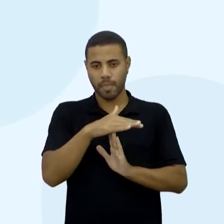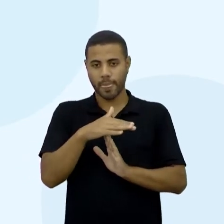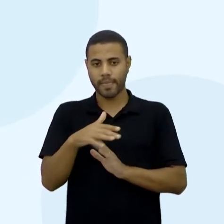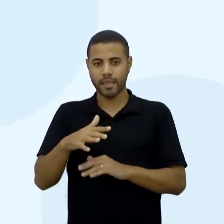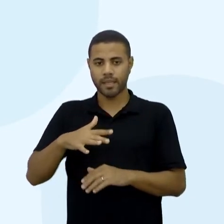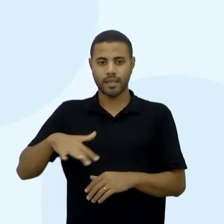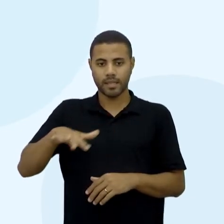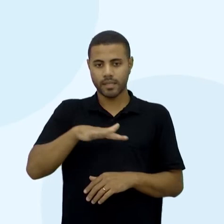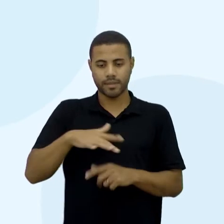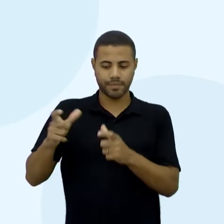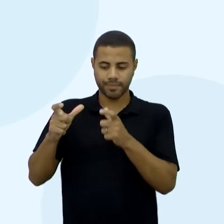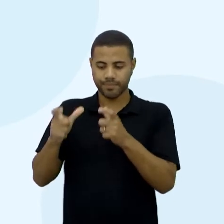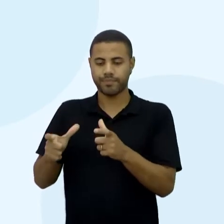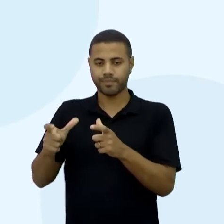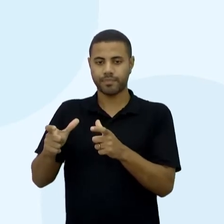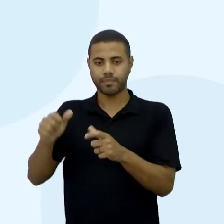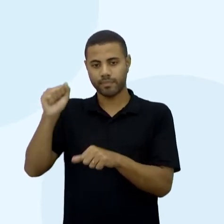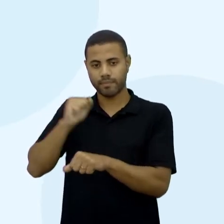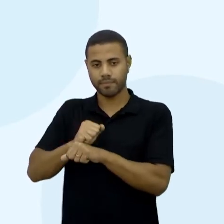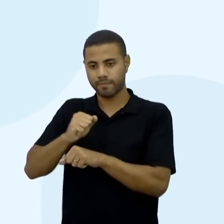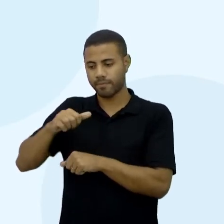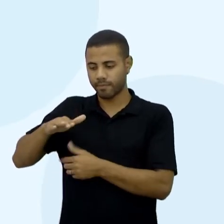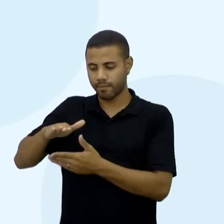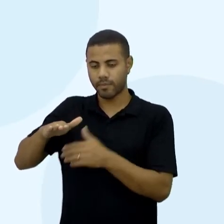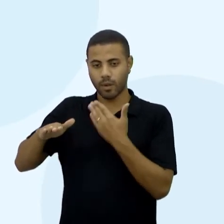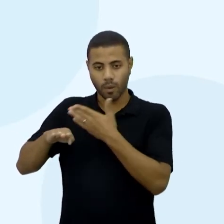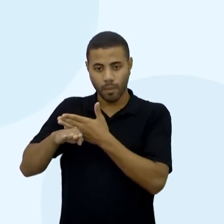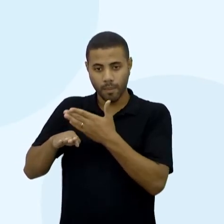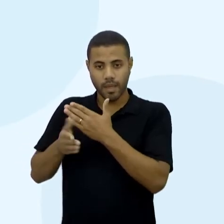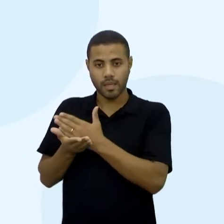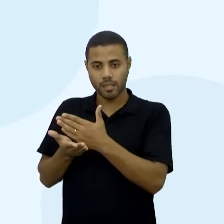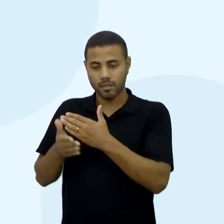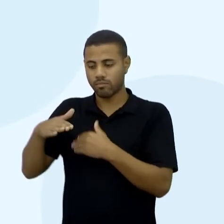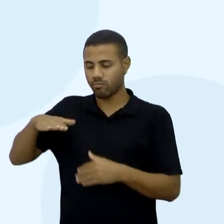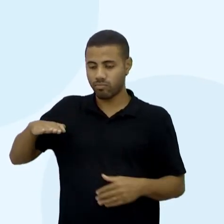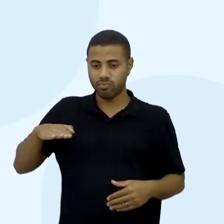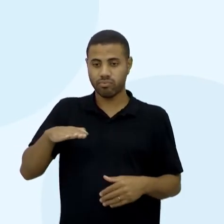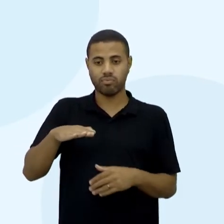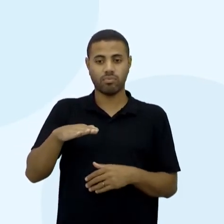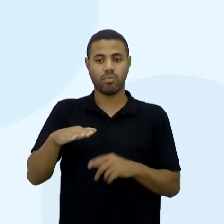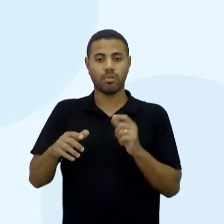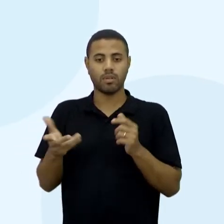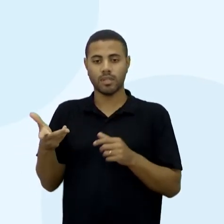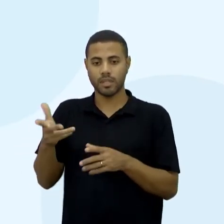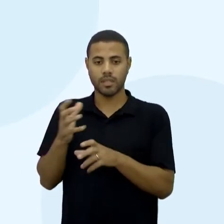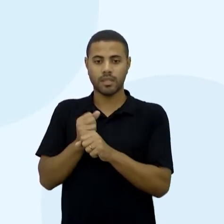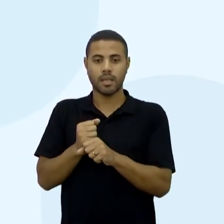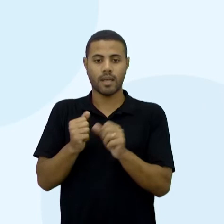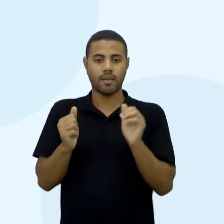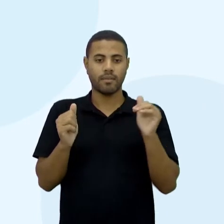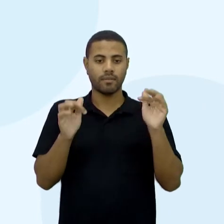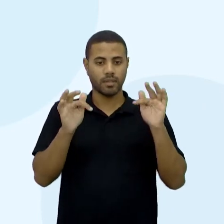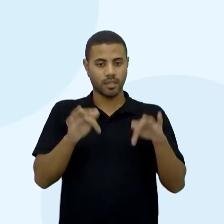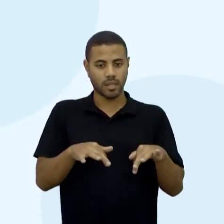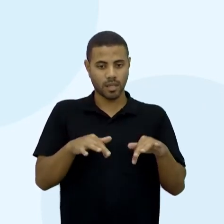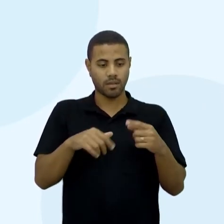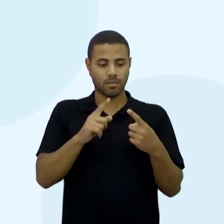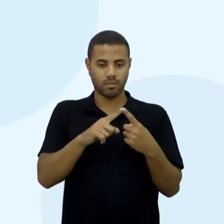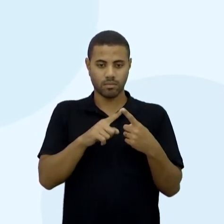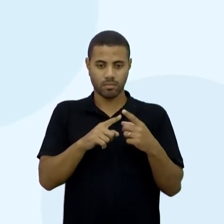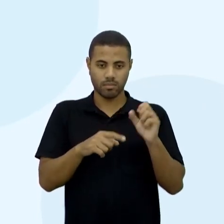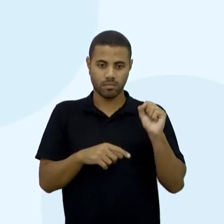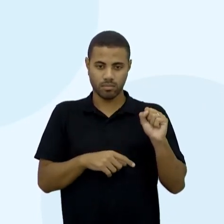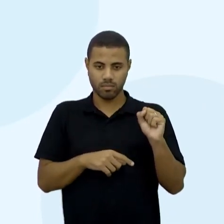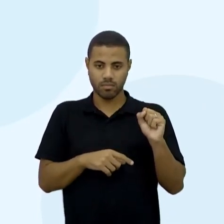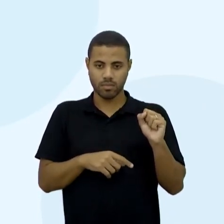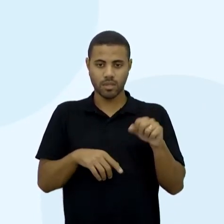a ver com a posição. Então, as coisas que são variáveis aqui é só a posição final e